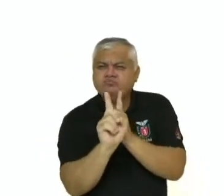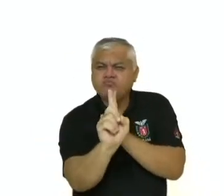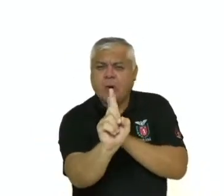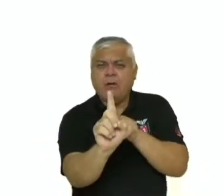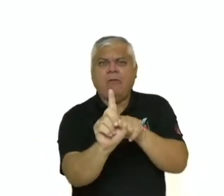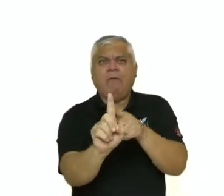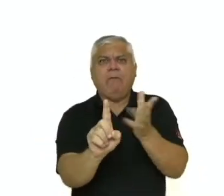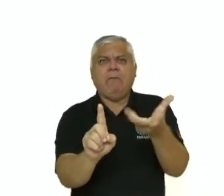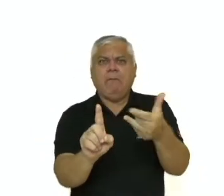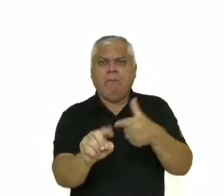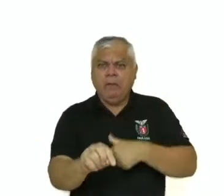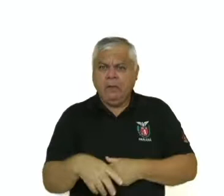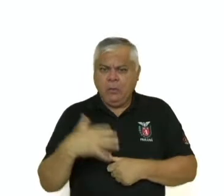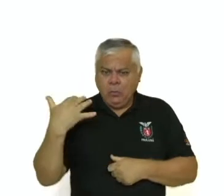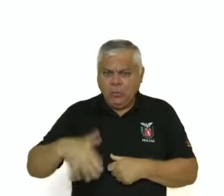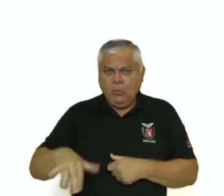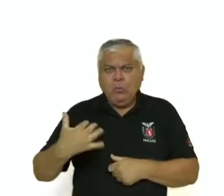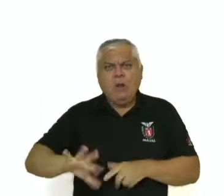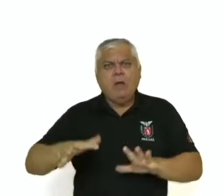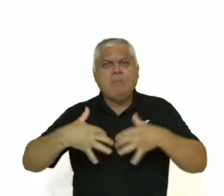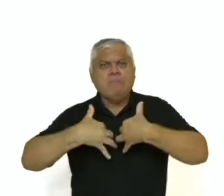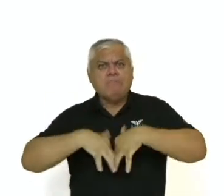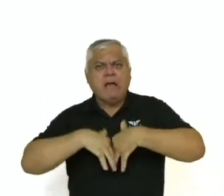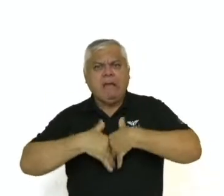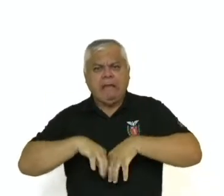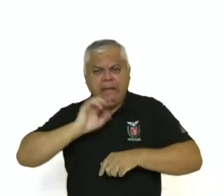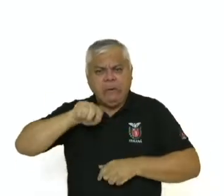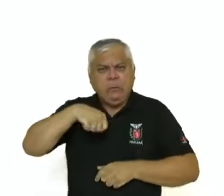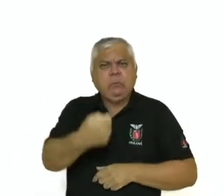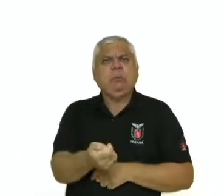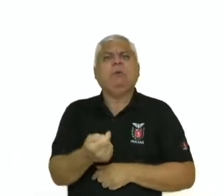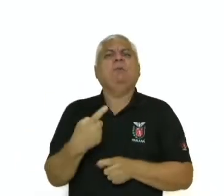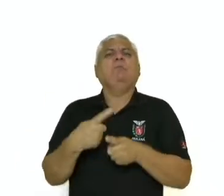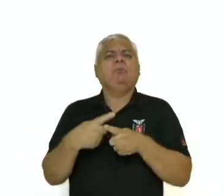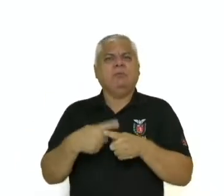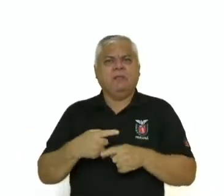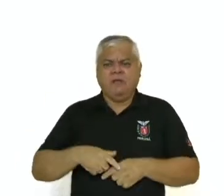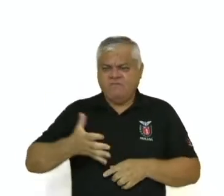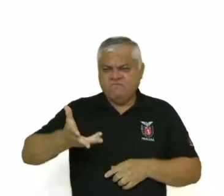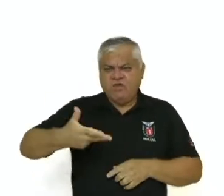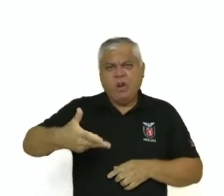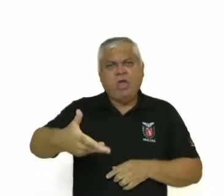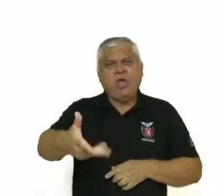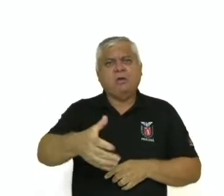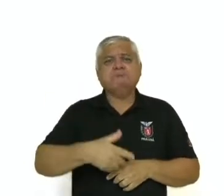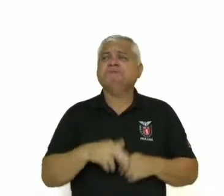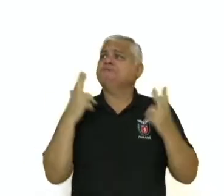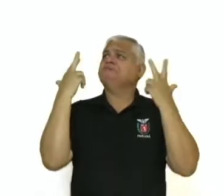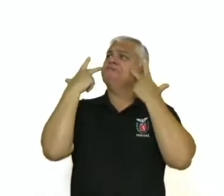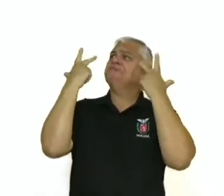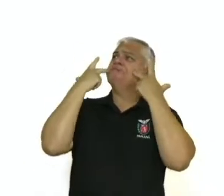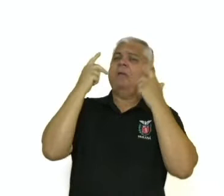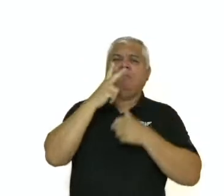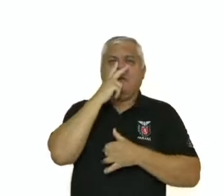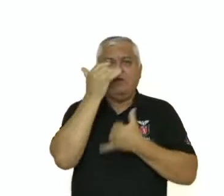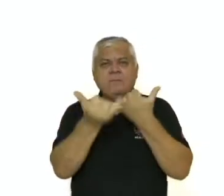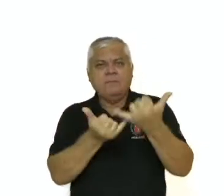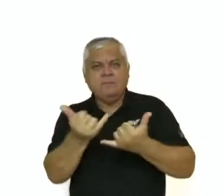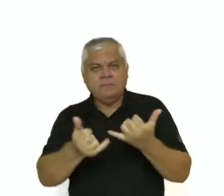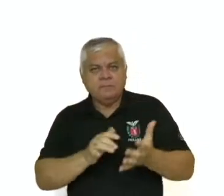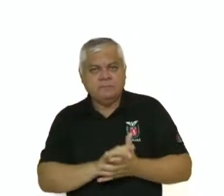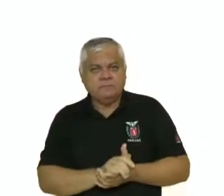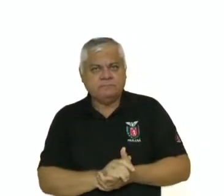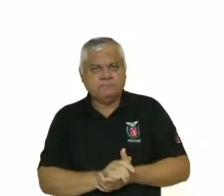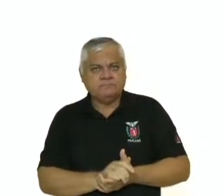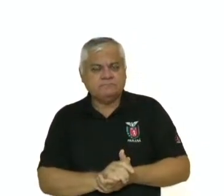cara é uma máquina, você olha os vídeos dele lá, você percebe que o cara, né, ele está praticamente brincando ali. Bem,